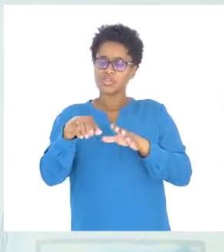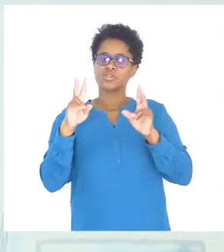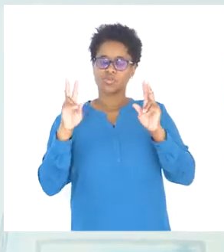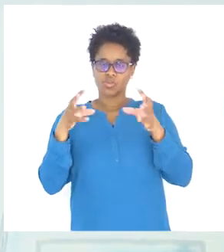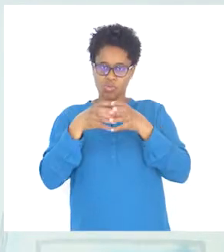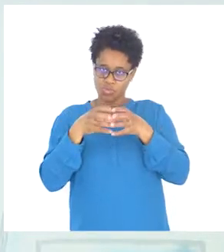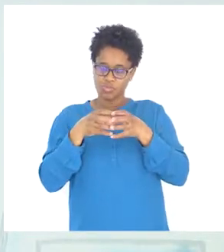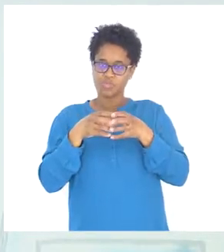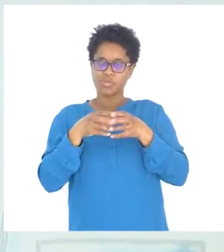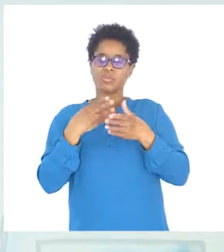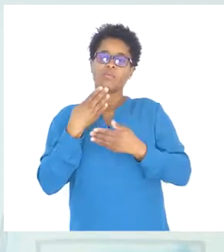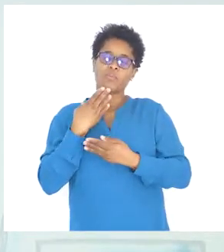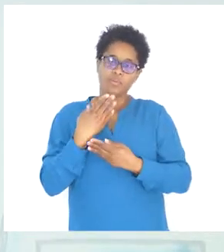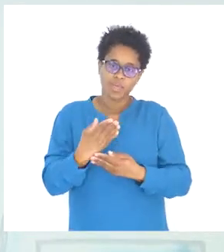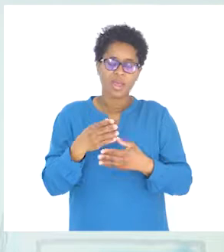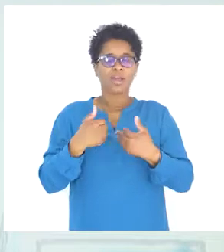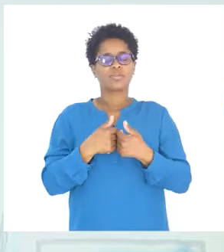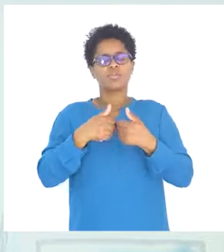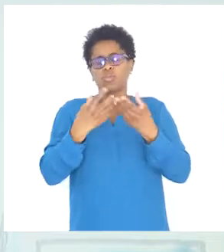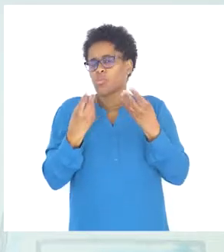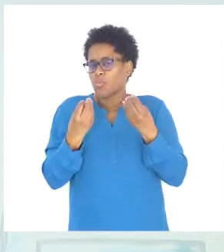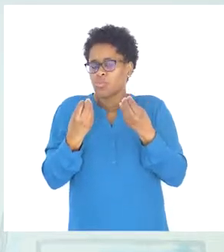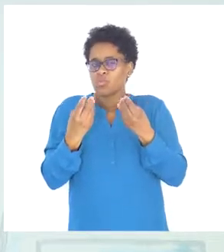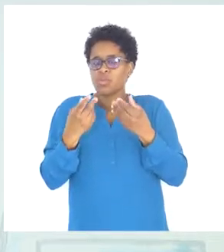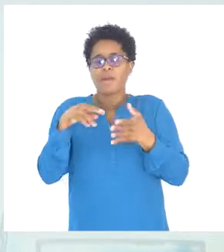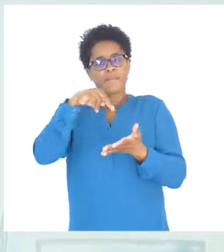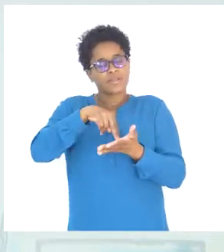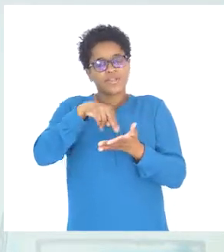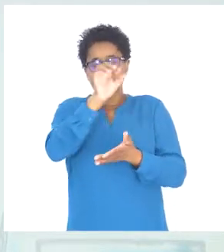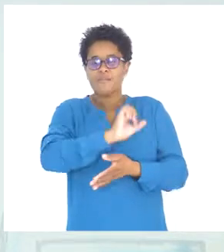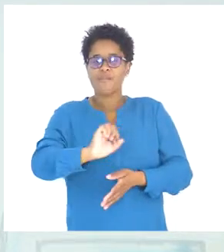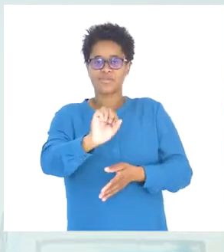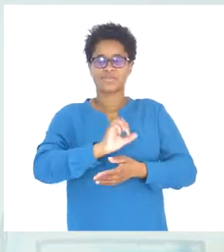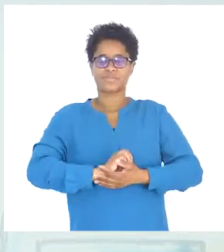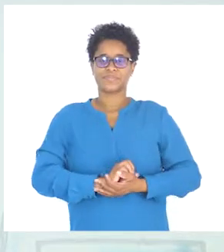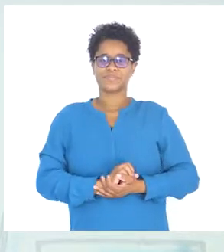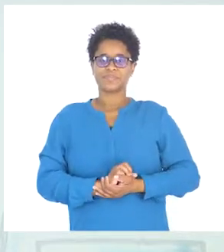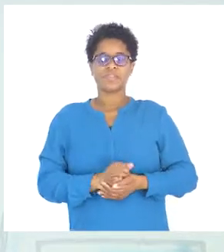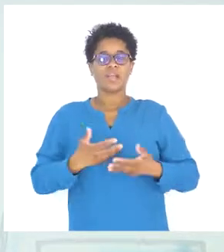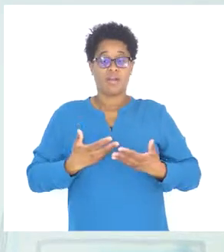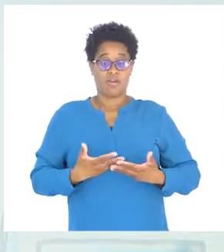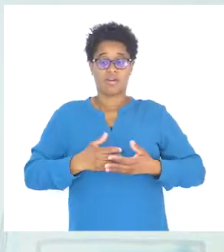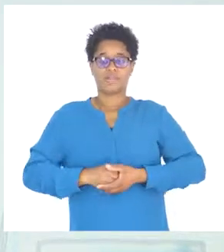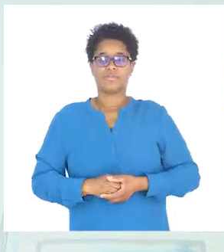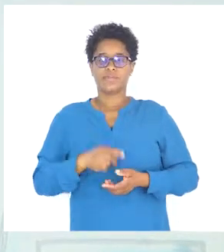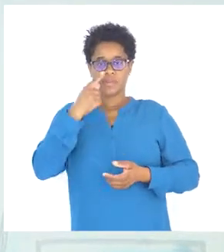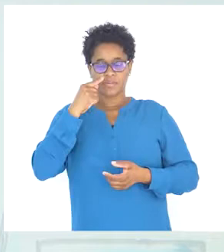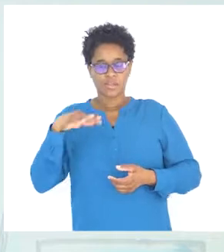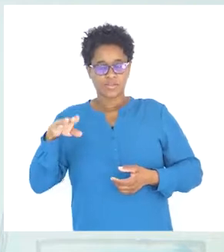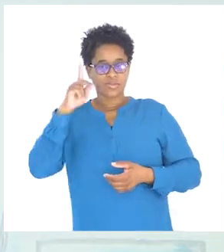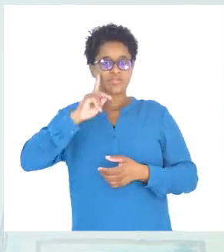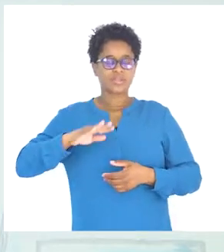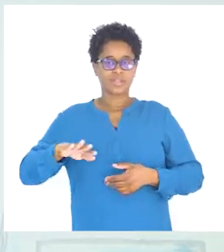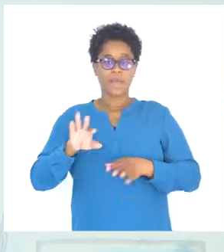time. Agradeço imenso a vossa presença. E agora, meninos e